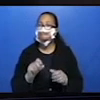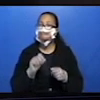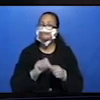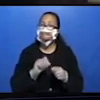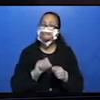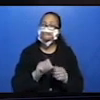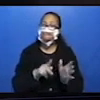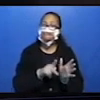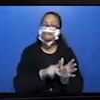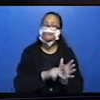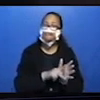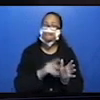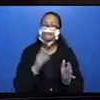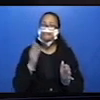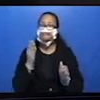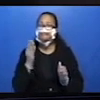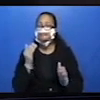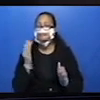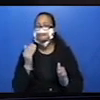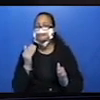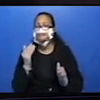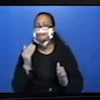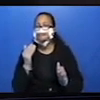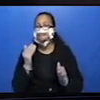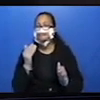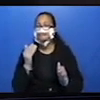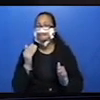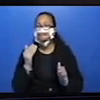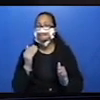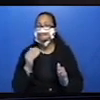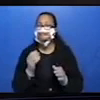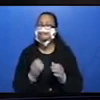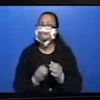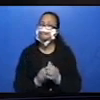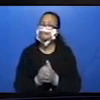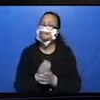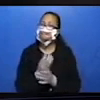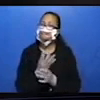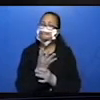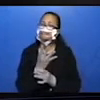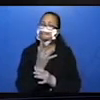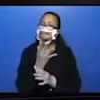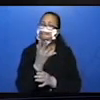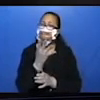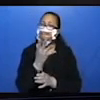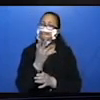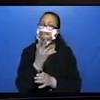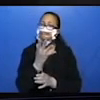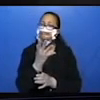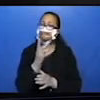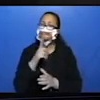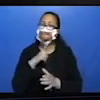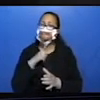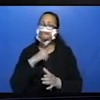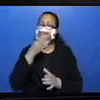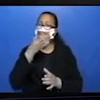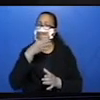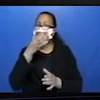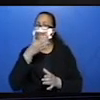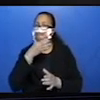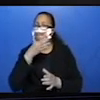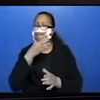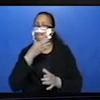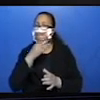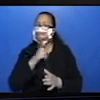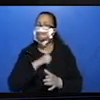próprio alimento. Isso permite que as plantas cresçam, floresçam e deem frutos e se mantenham